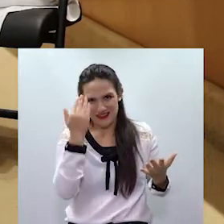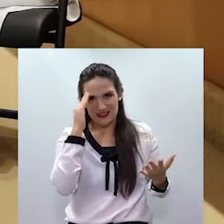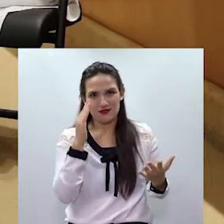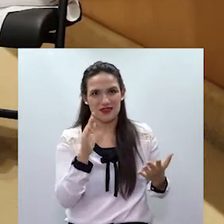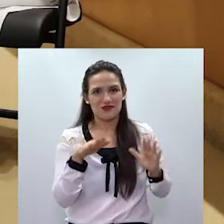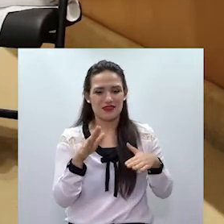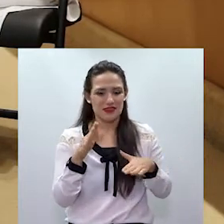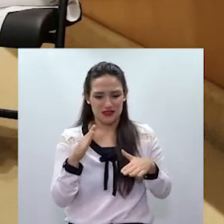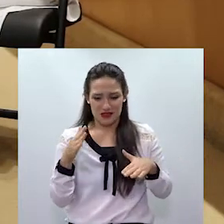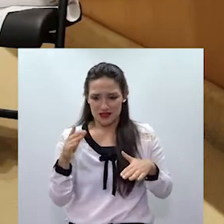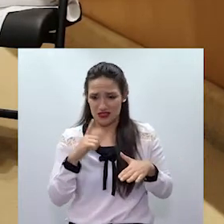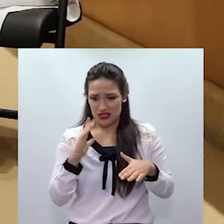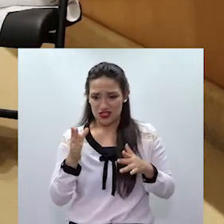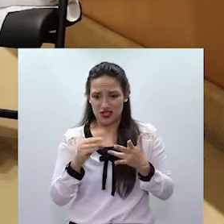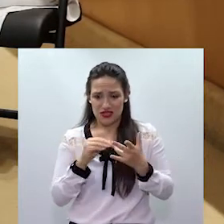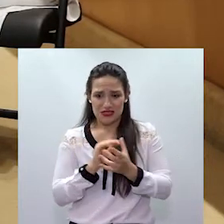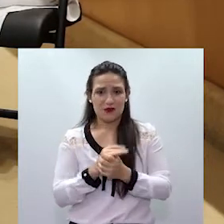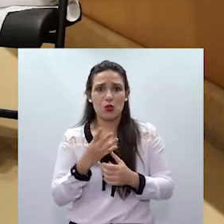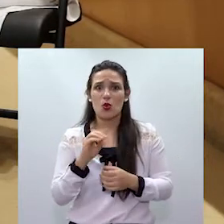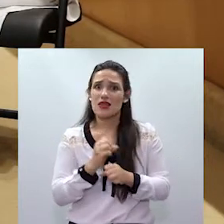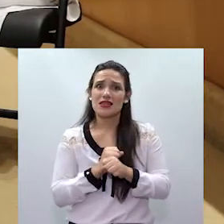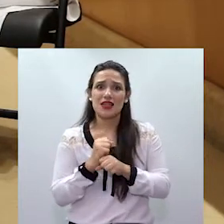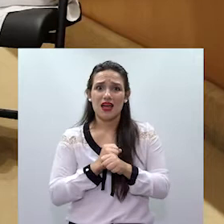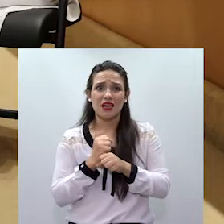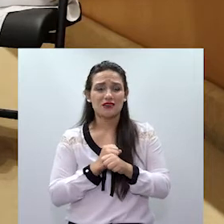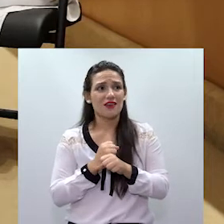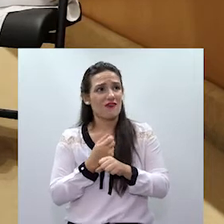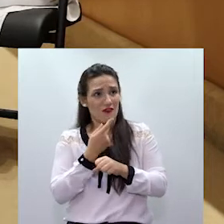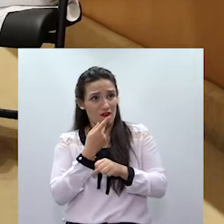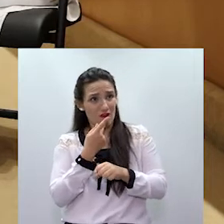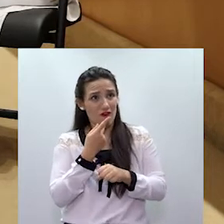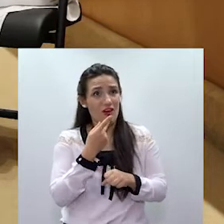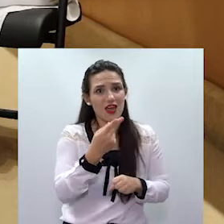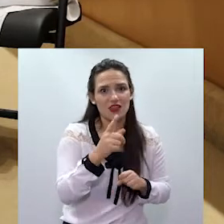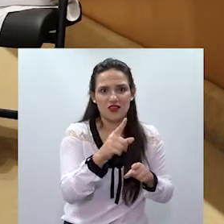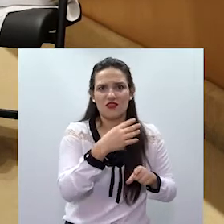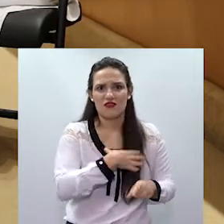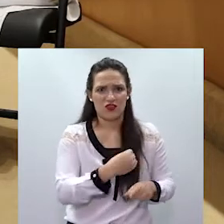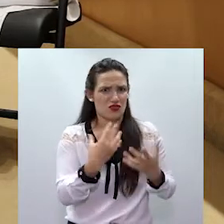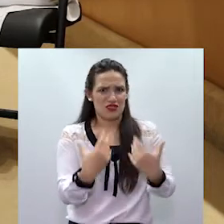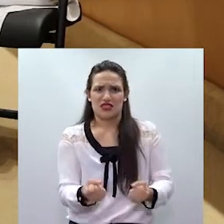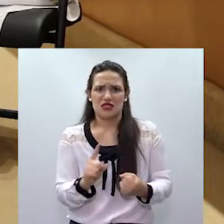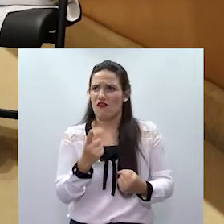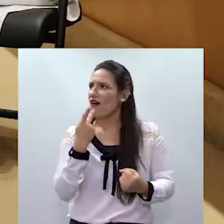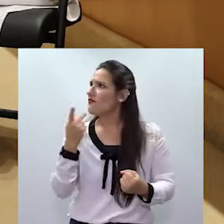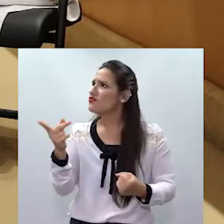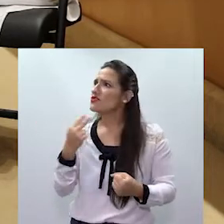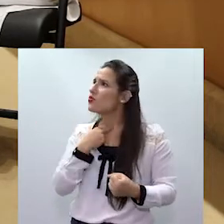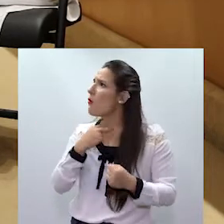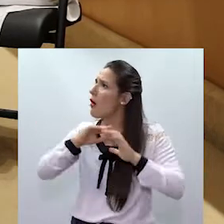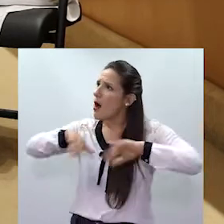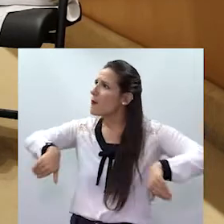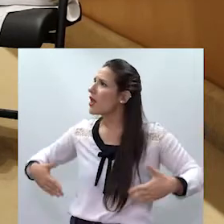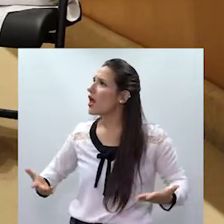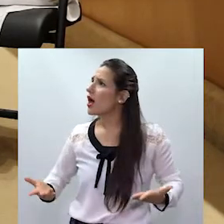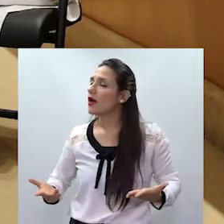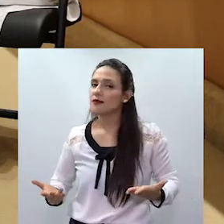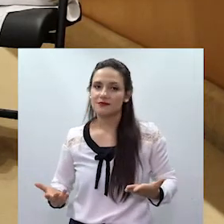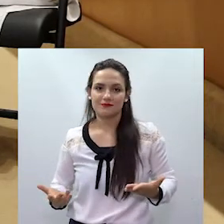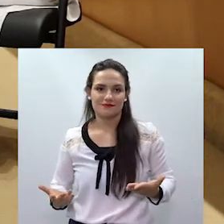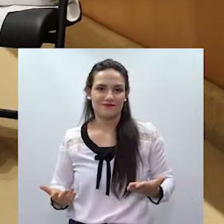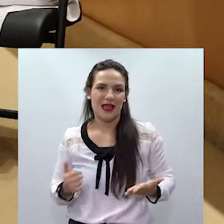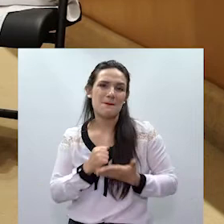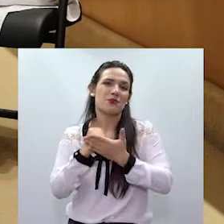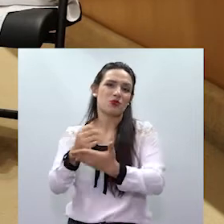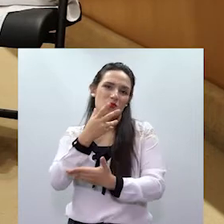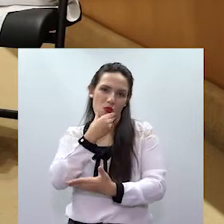estão apoiando o pai. Então, tudo isso é um contexto muito triste da violência doméstica. E